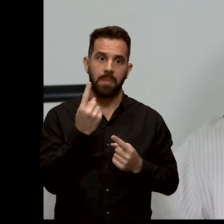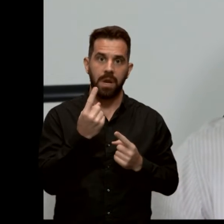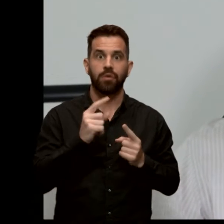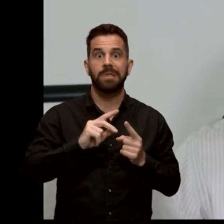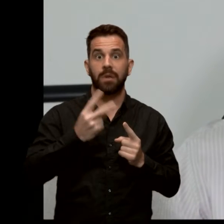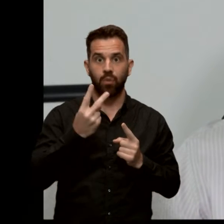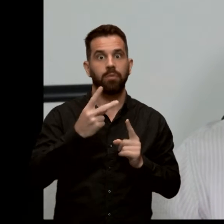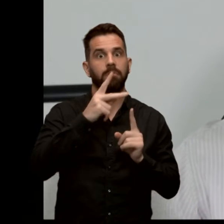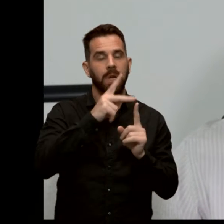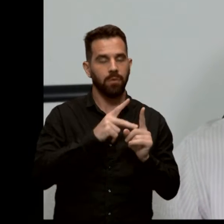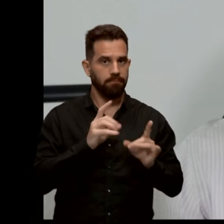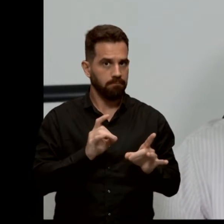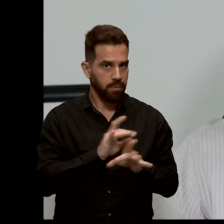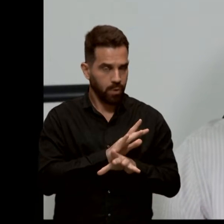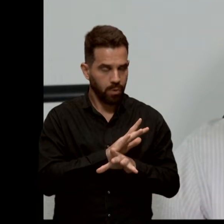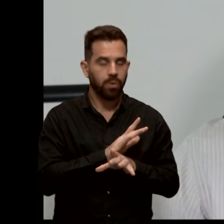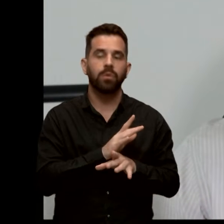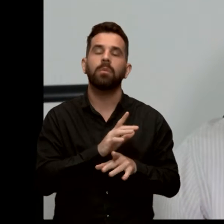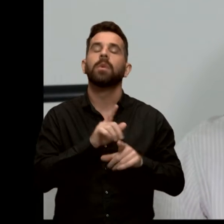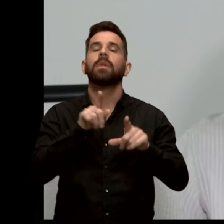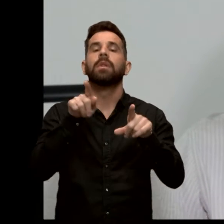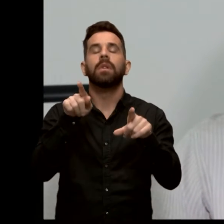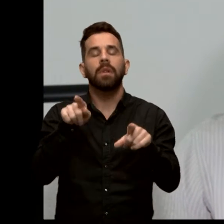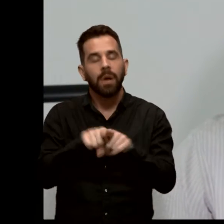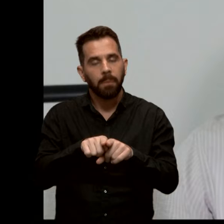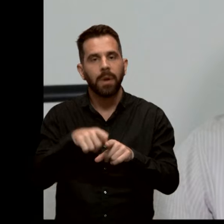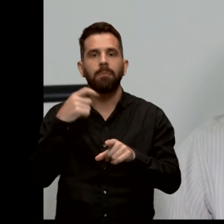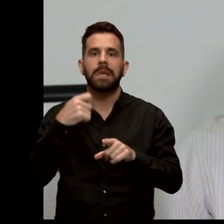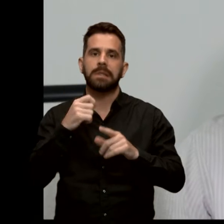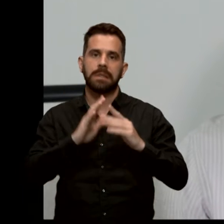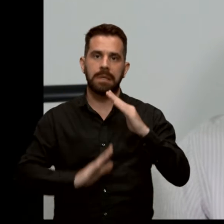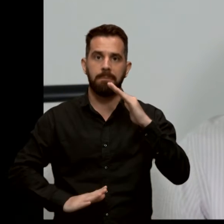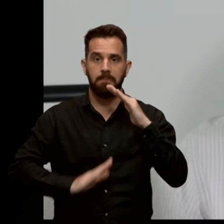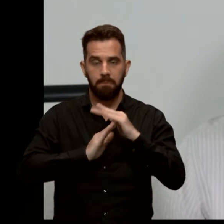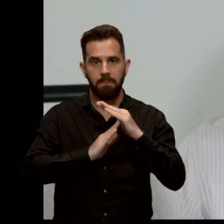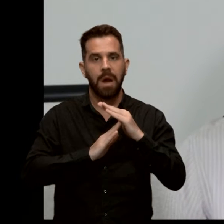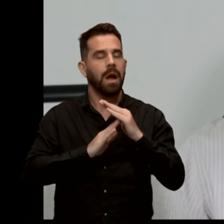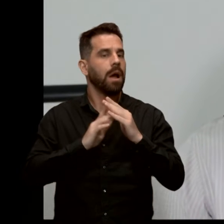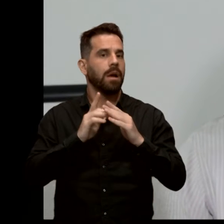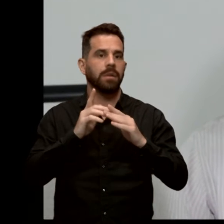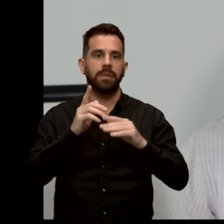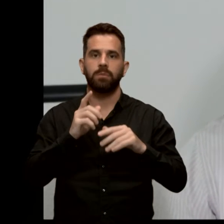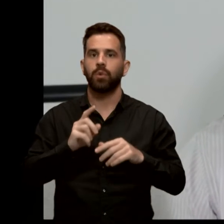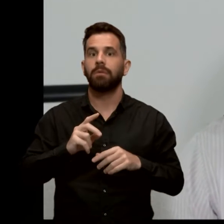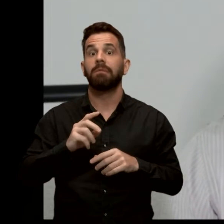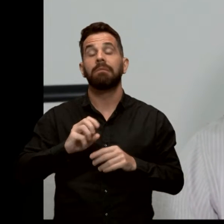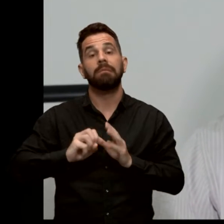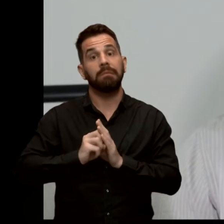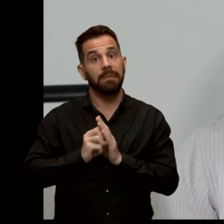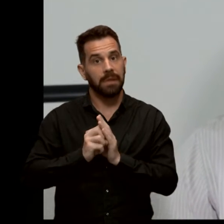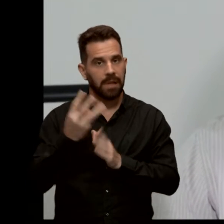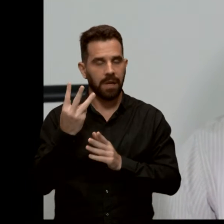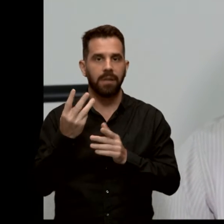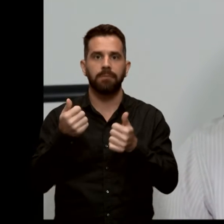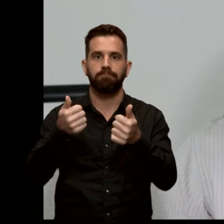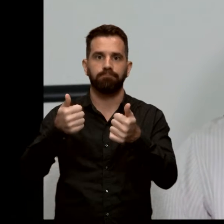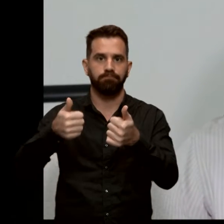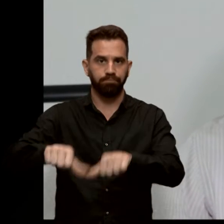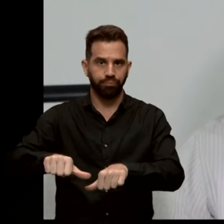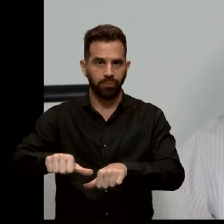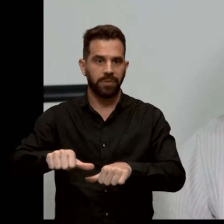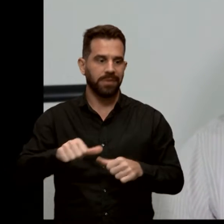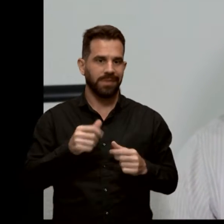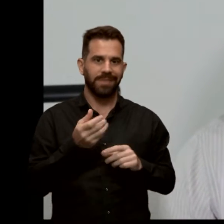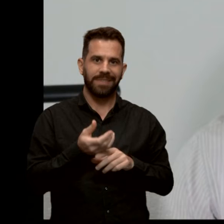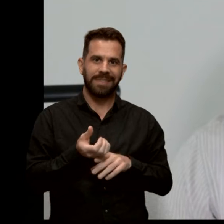e eles têm que ter, no máximo, 3 reprovações nos 2